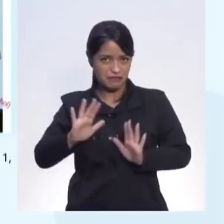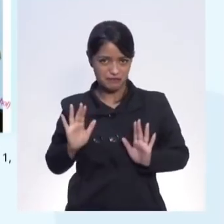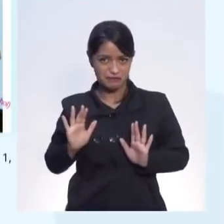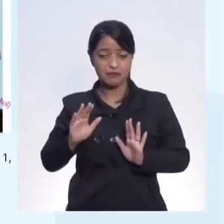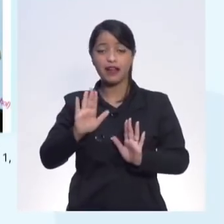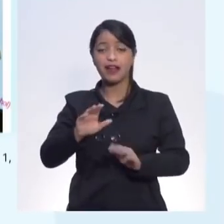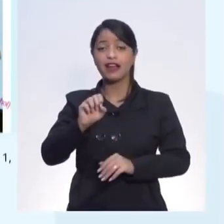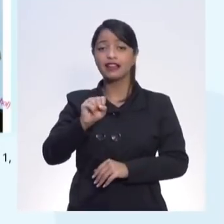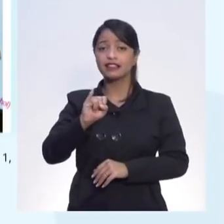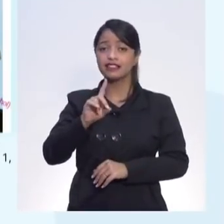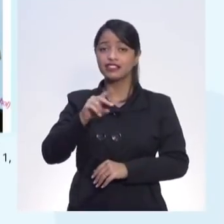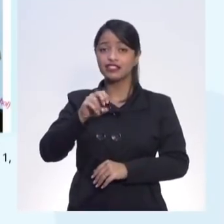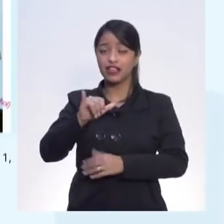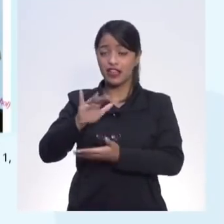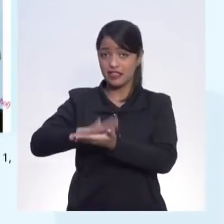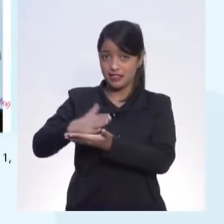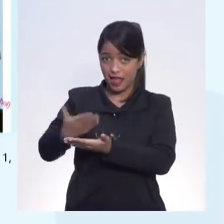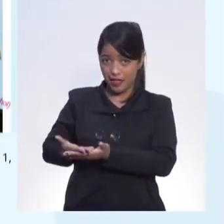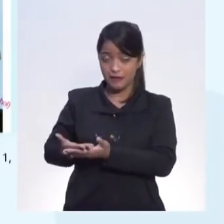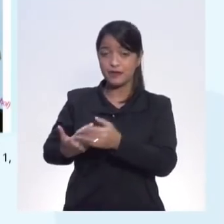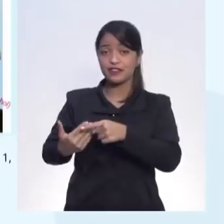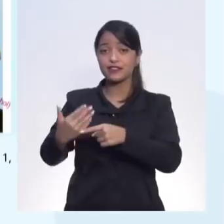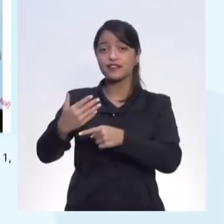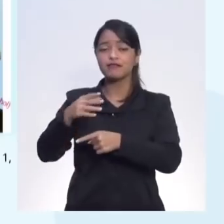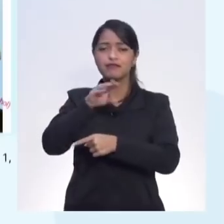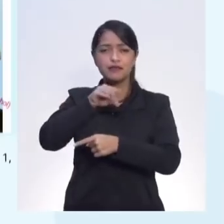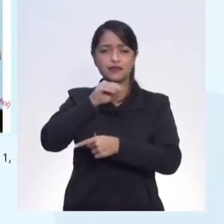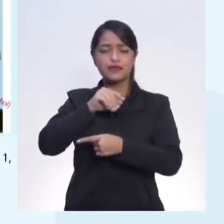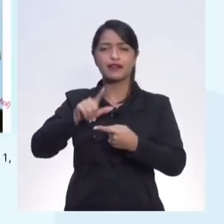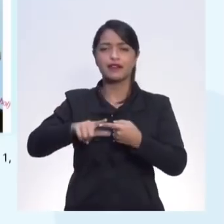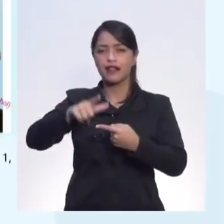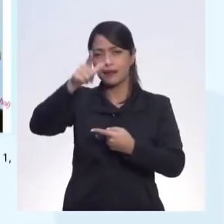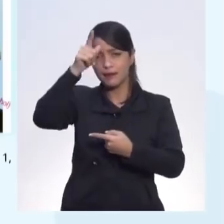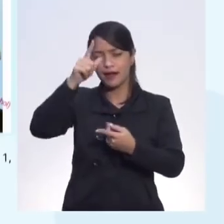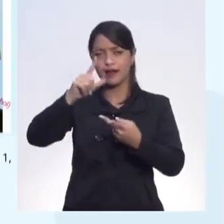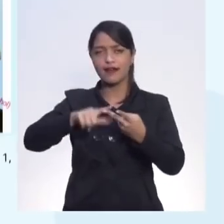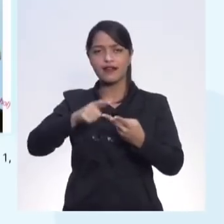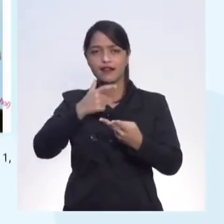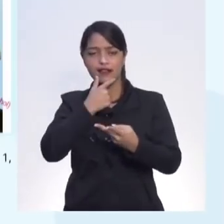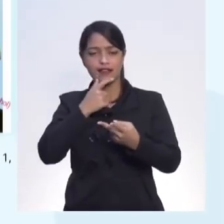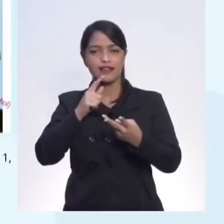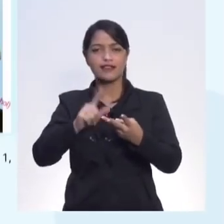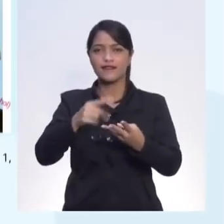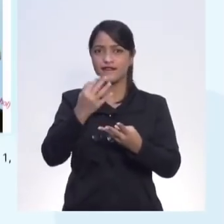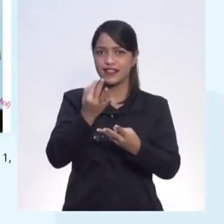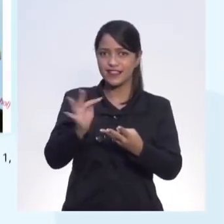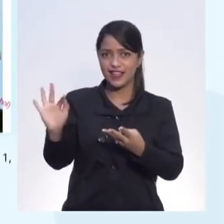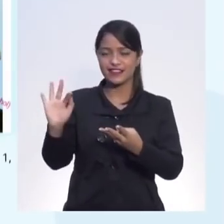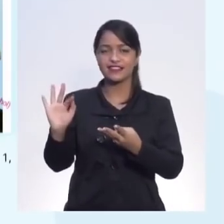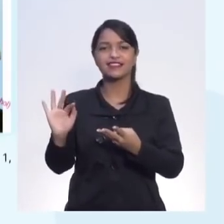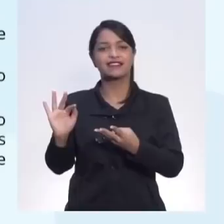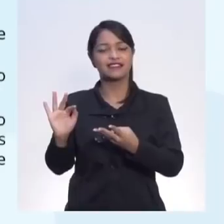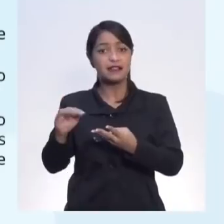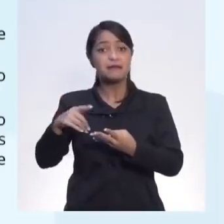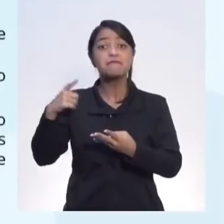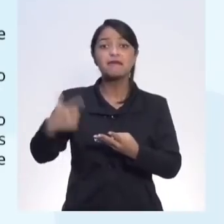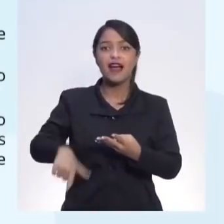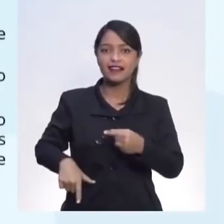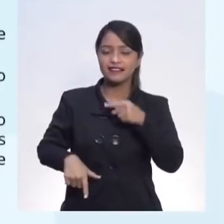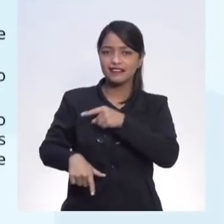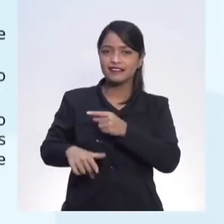fala alemão, inglês, francês. O que mais que ele fala, Andréia? Acho que era isso, alemão, inglês, maravilhoso. Francês, acho que era isso.